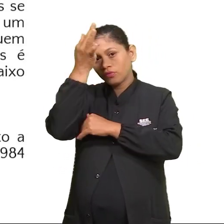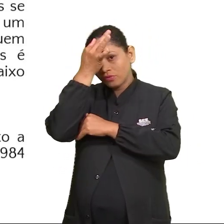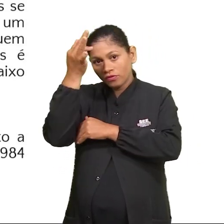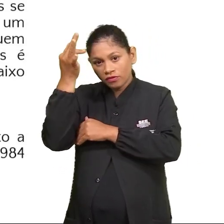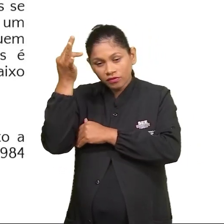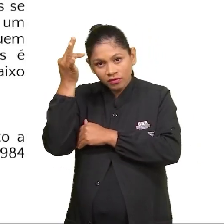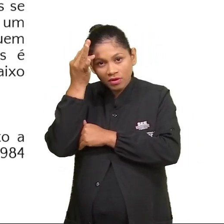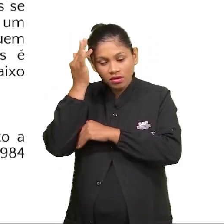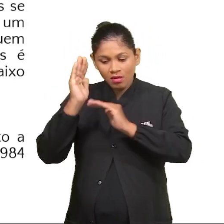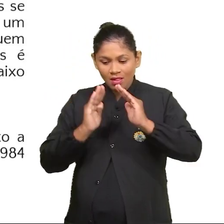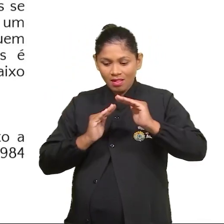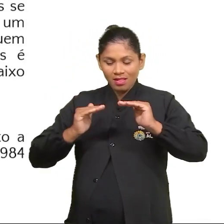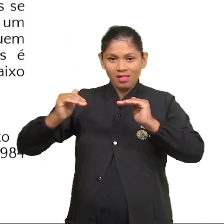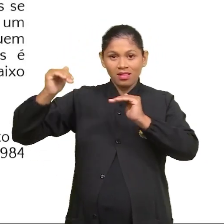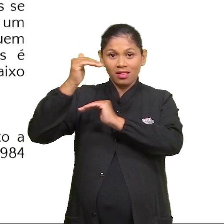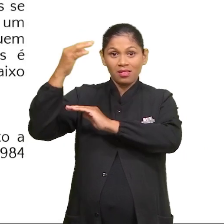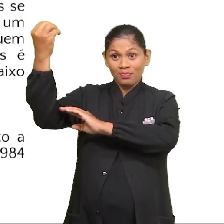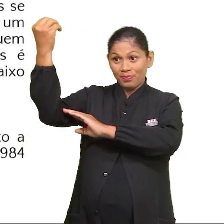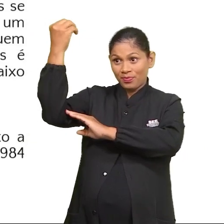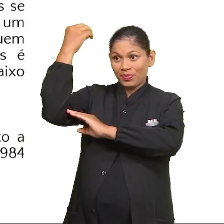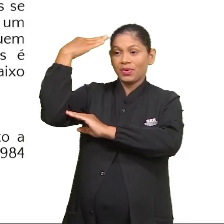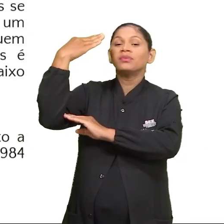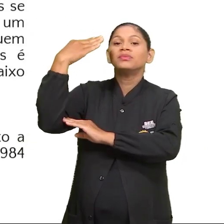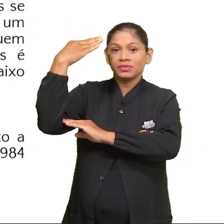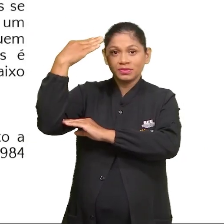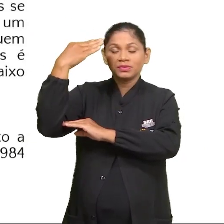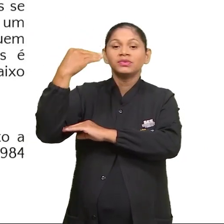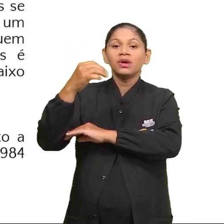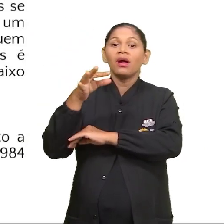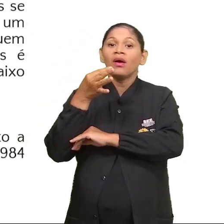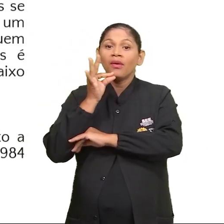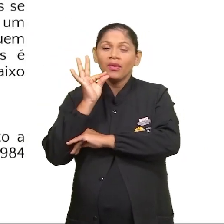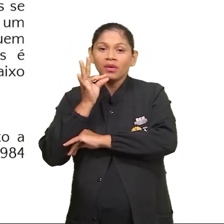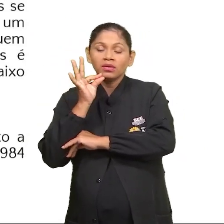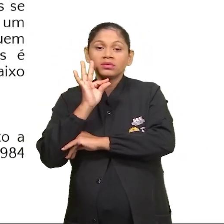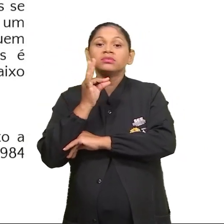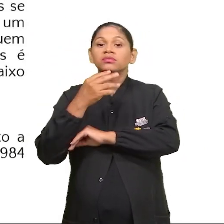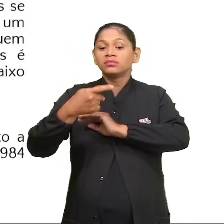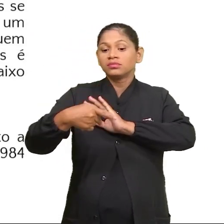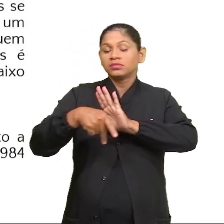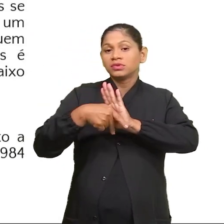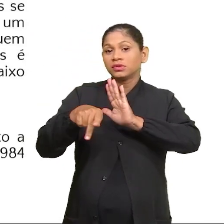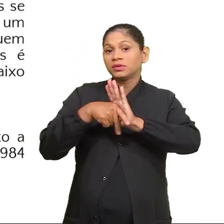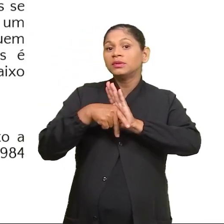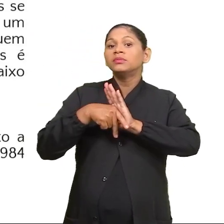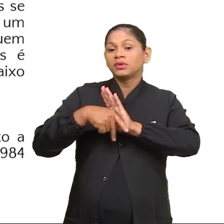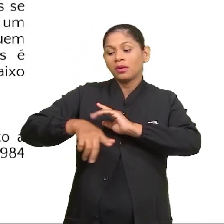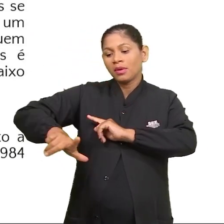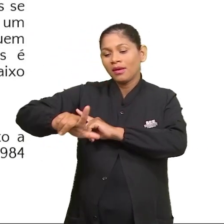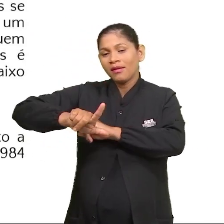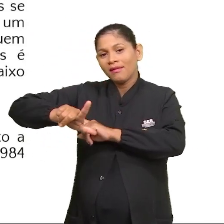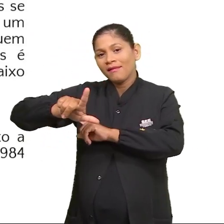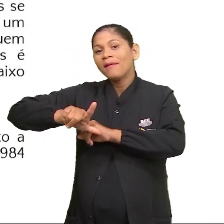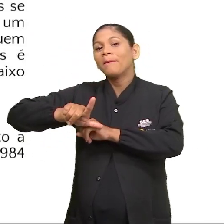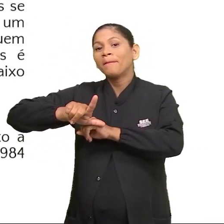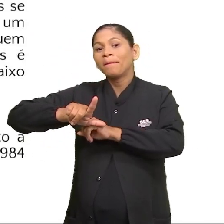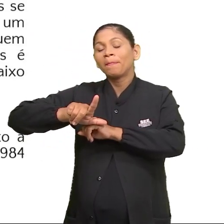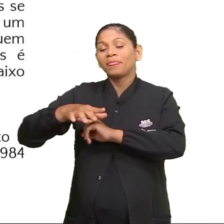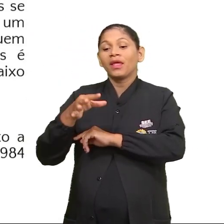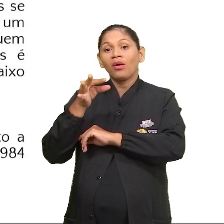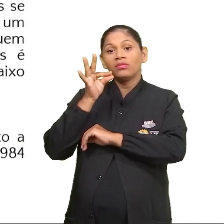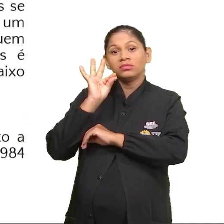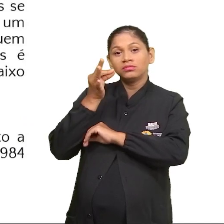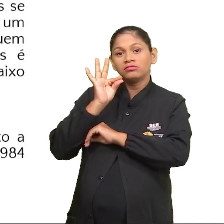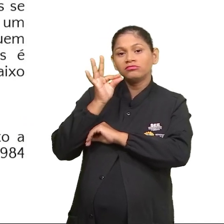alto iluminismo, que deixavam os cafés para os tipos inferiores de literário. Com efeito, os cafés